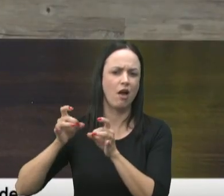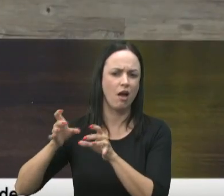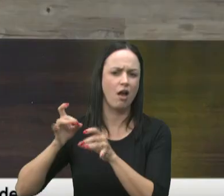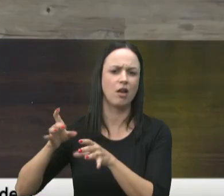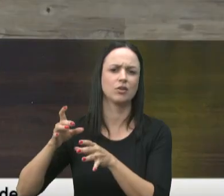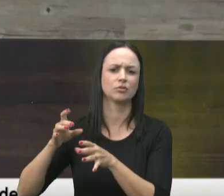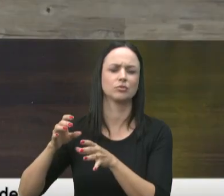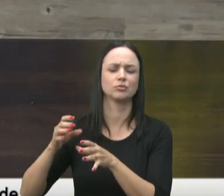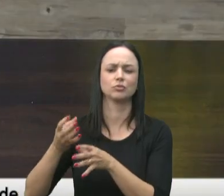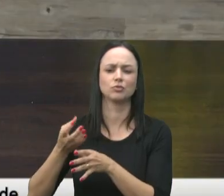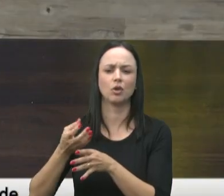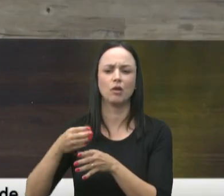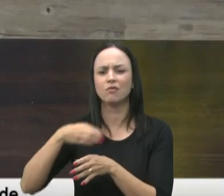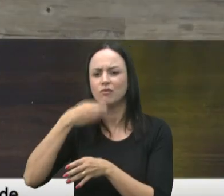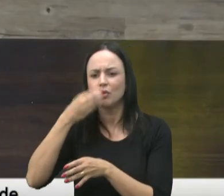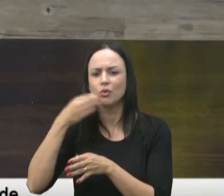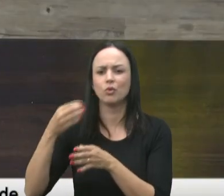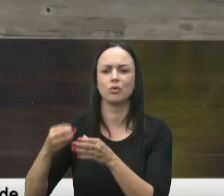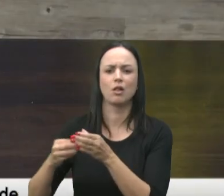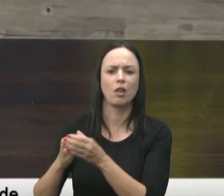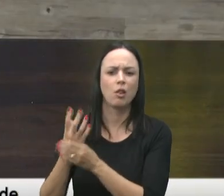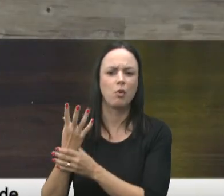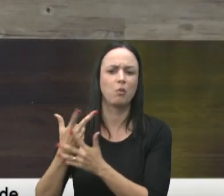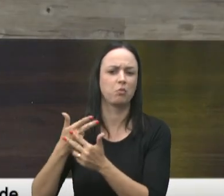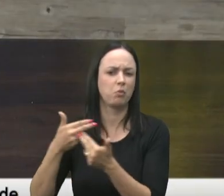com abastecimento de